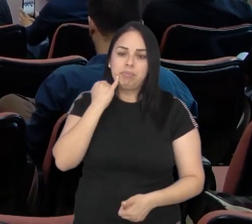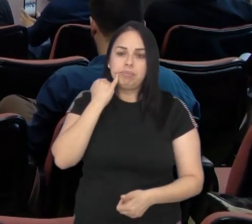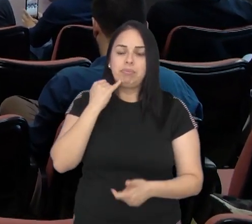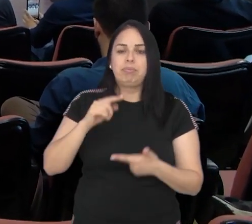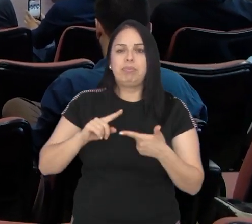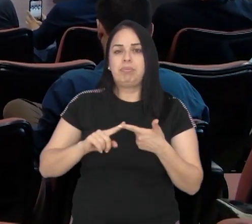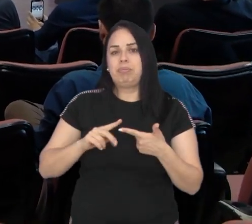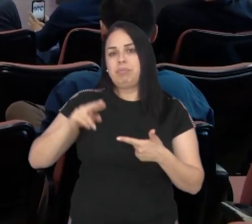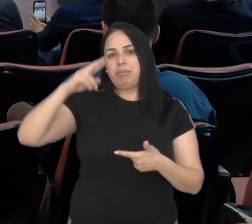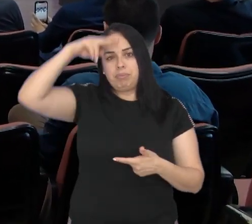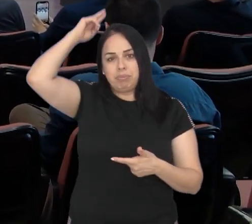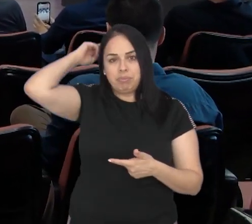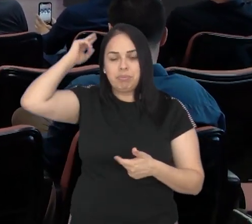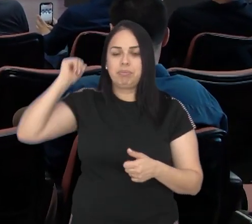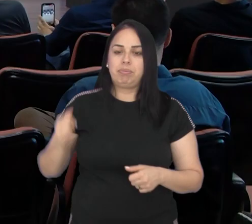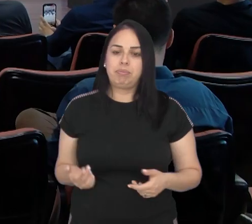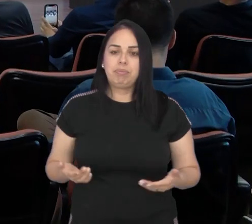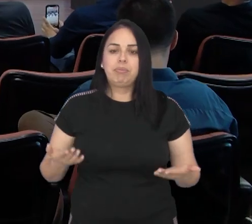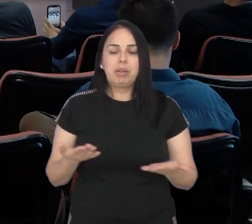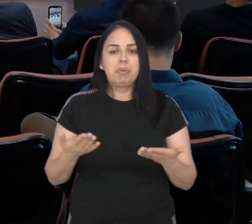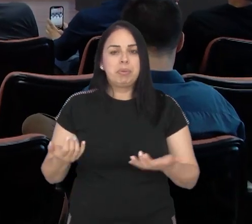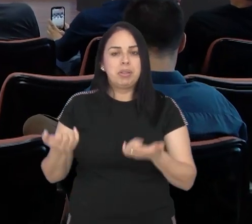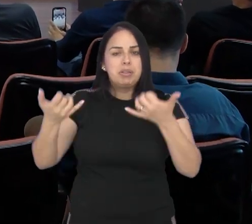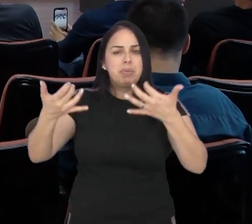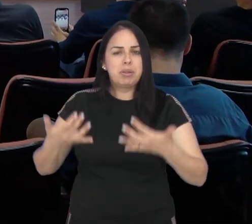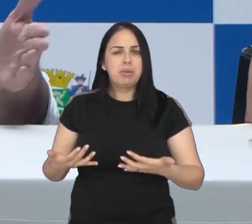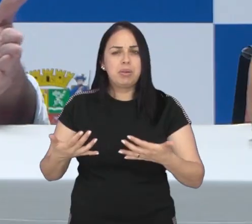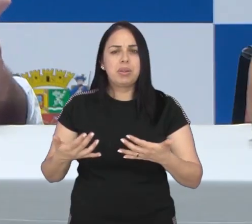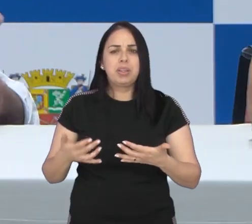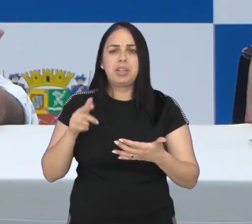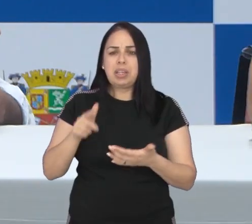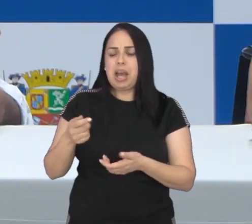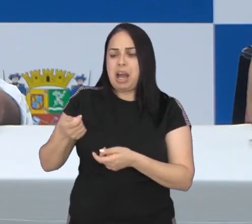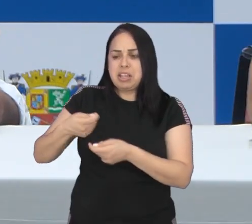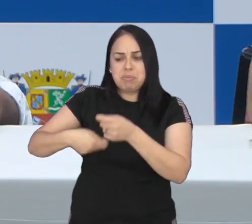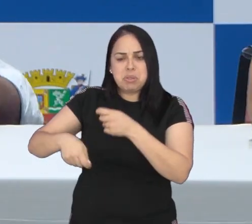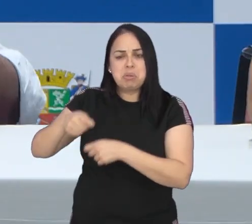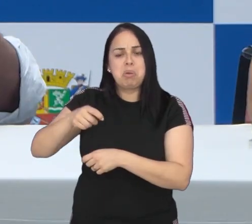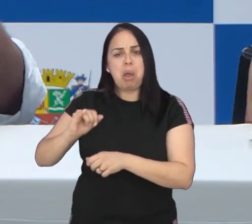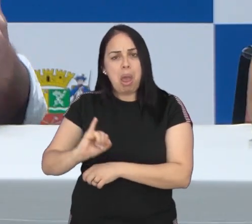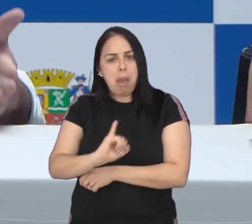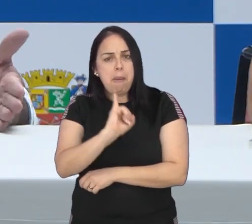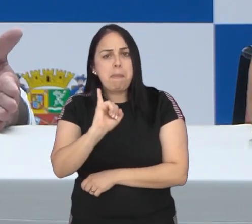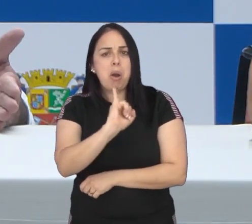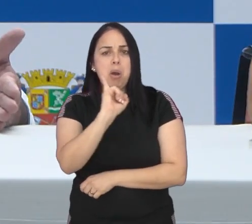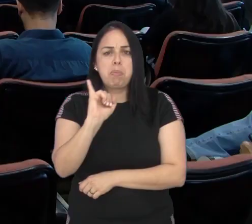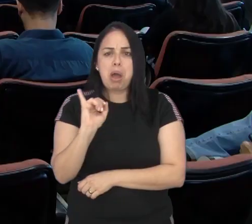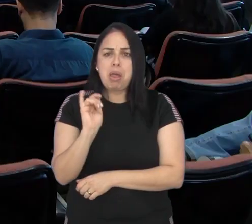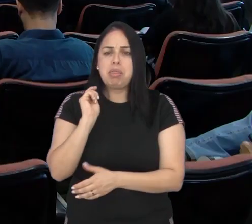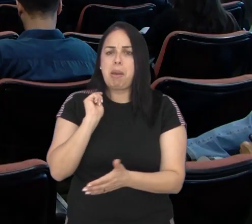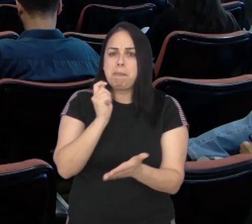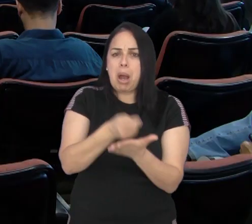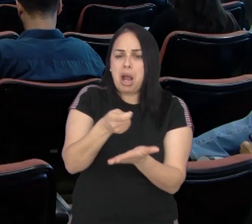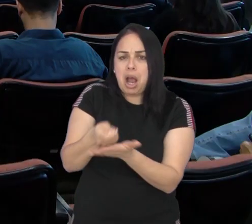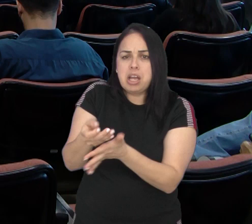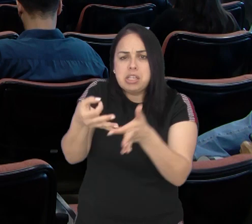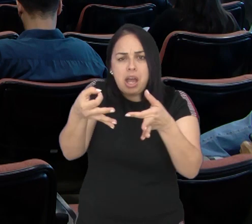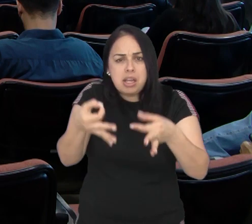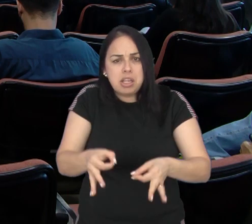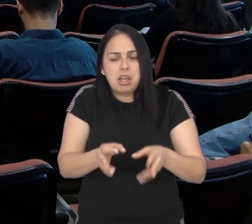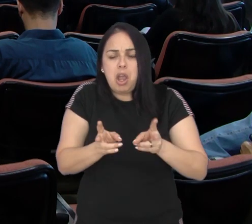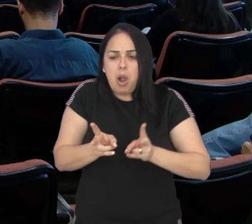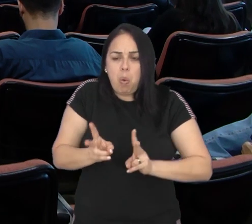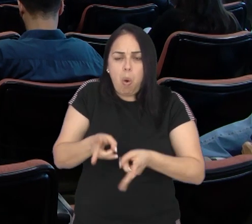Tomás Henrique e Zé Luiz. Os parlamentares reforçaram a importância da medida administrativa para garantir o pagamento